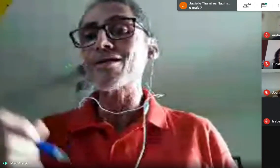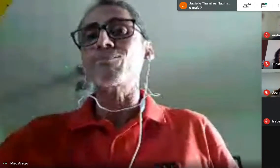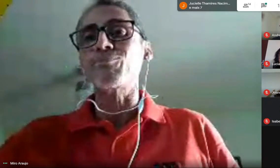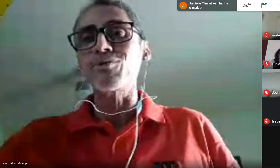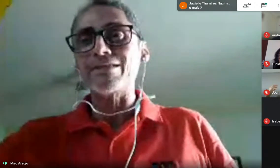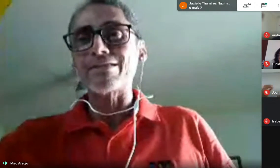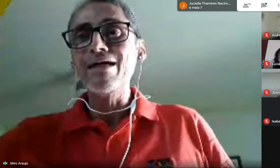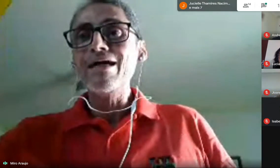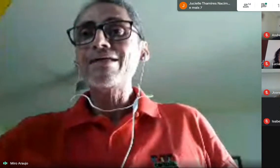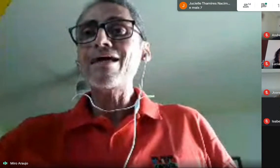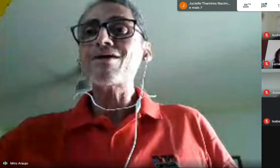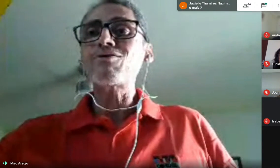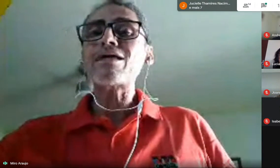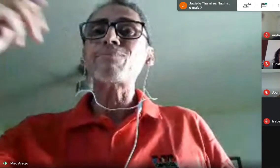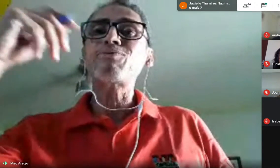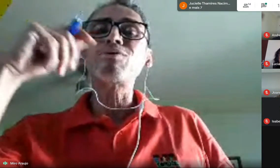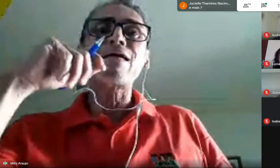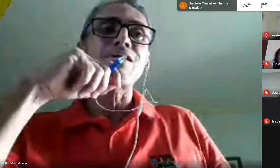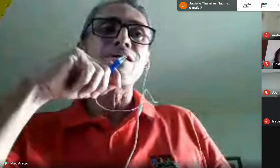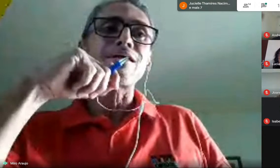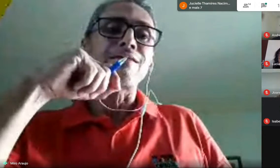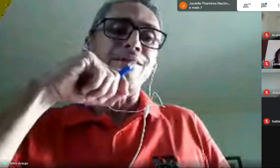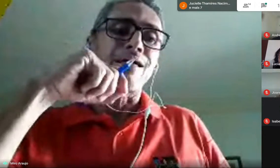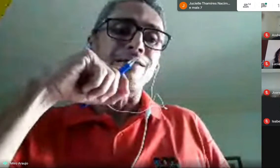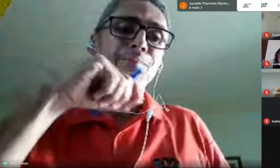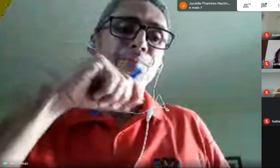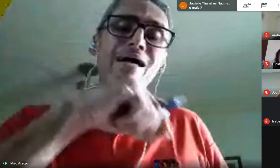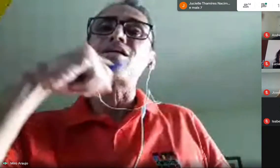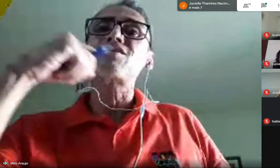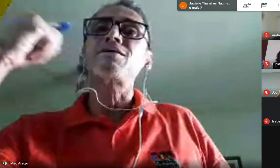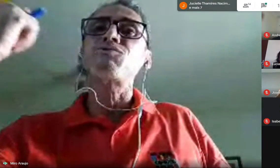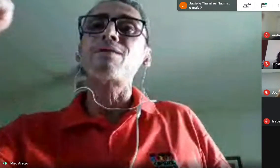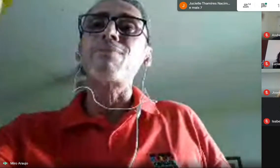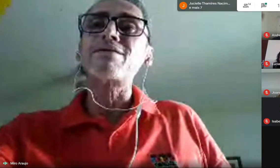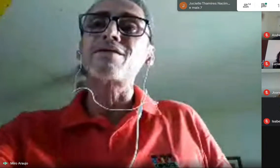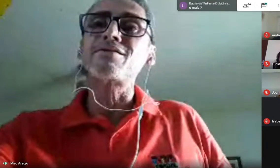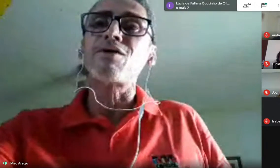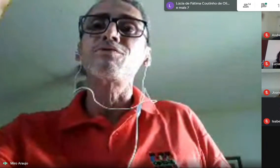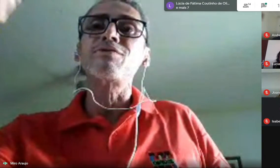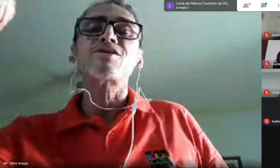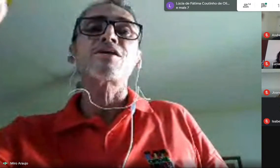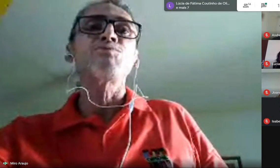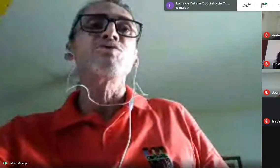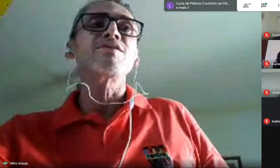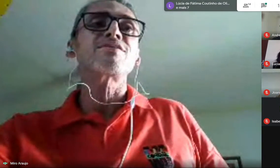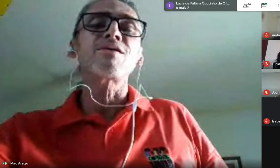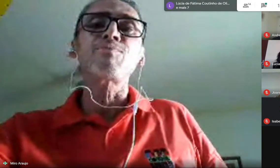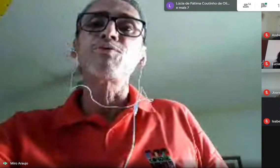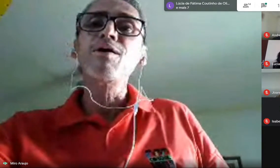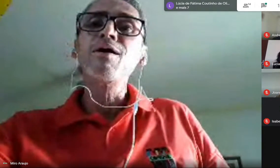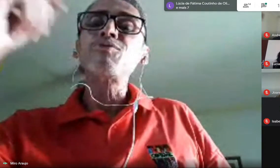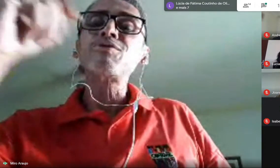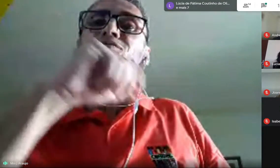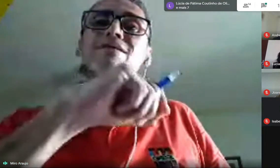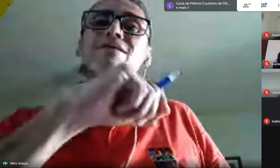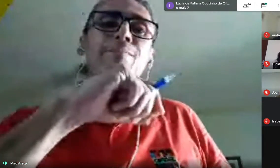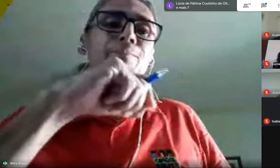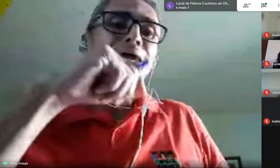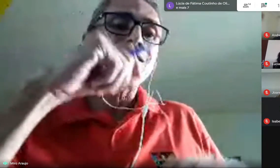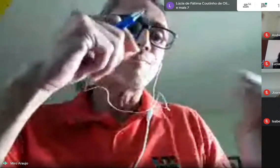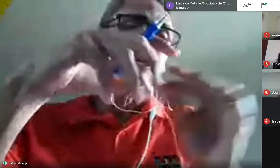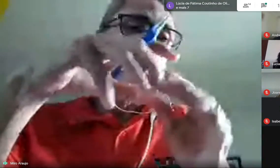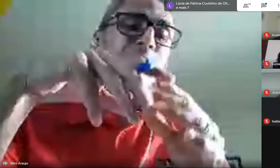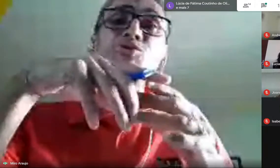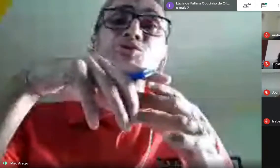política. E aí, quando essa política ela chega na base, quando ela chega na unidade básica de saúde, quando ela chega no município, muitas vezes ela